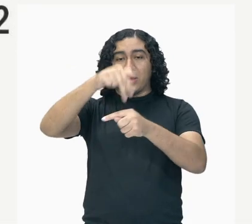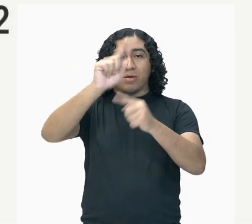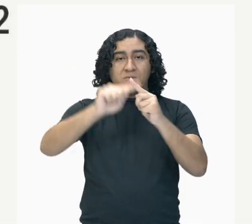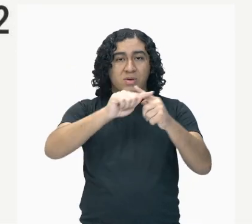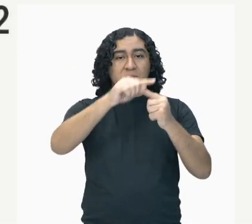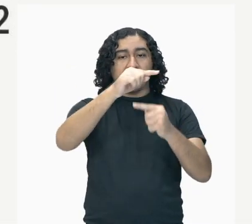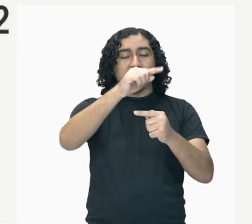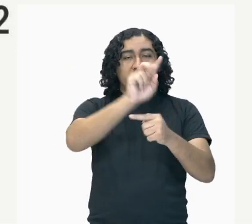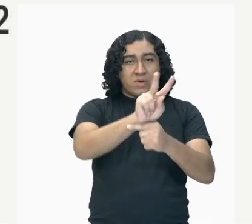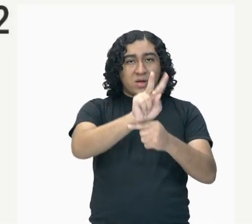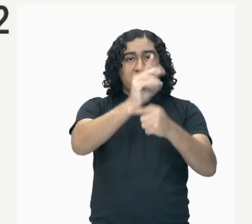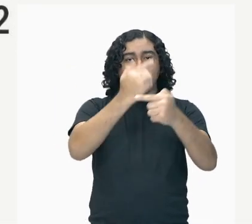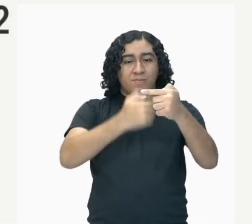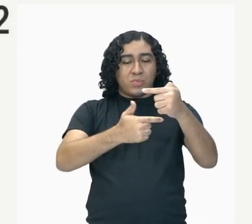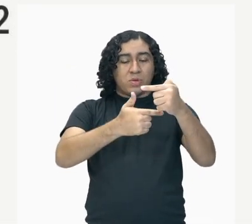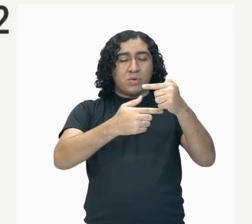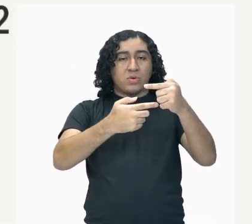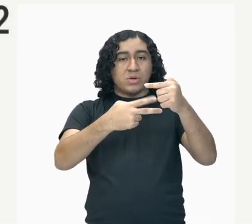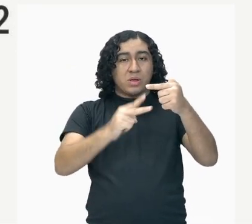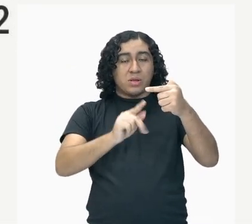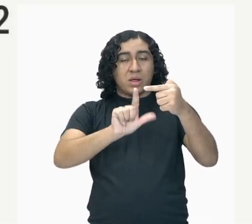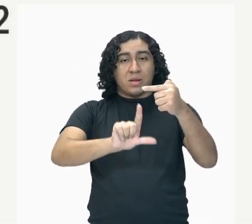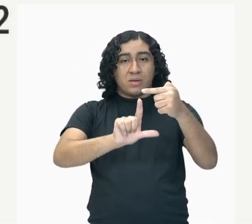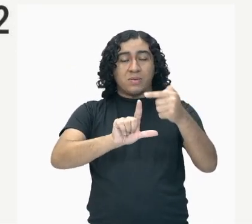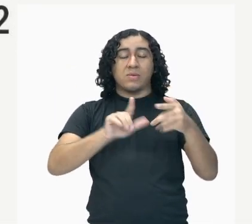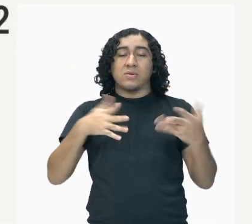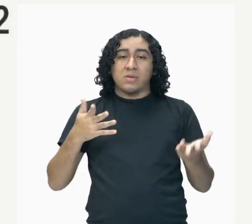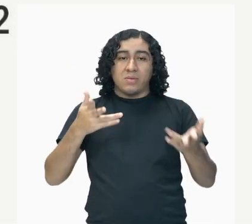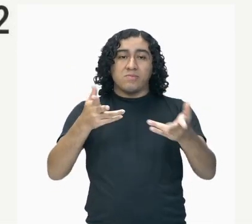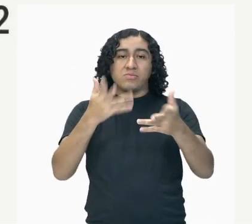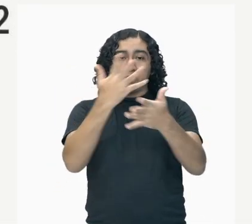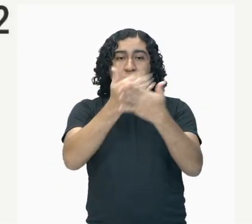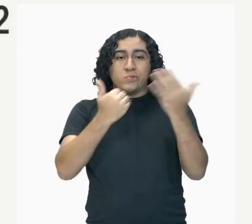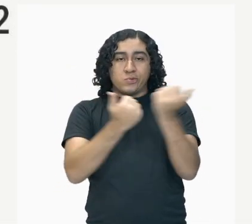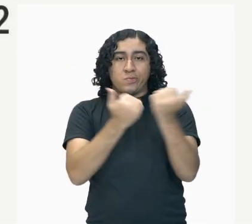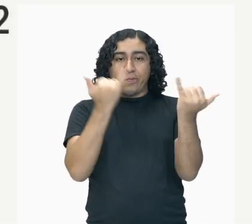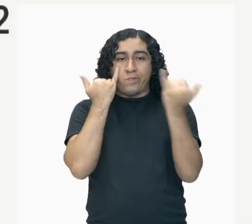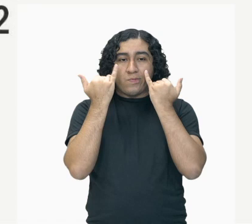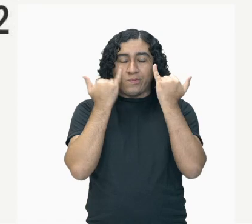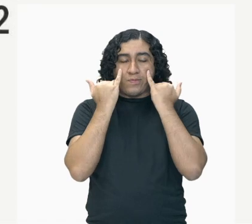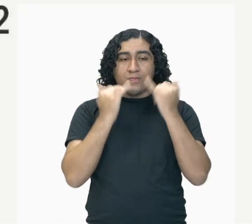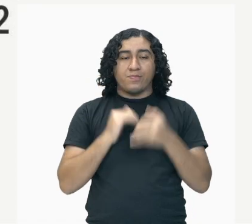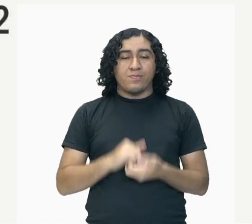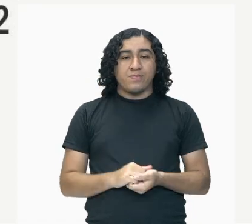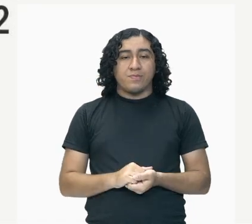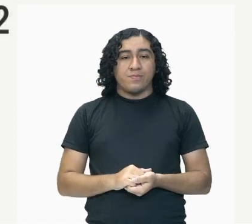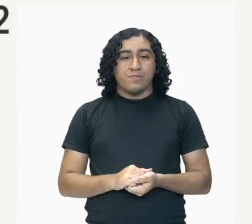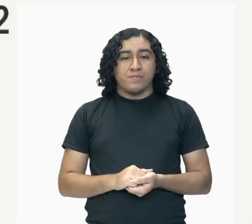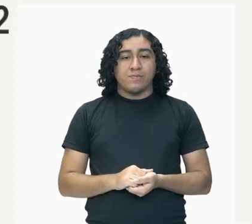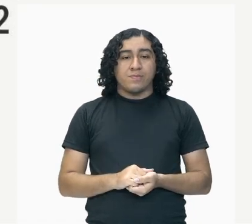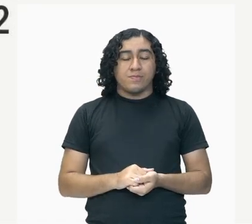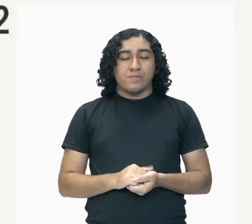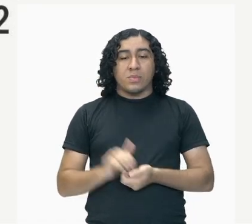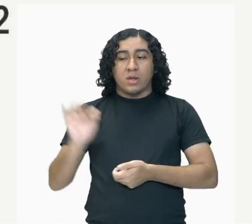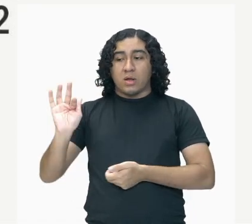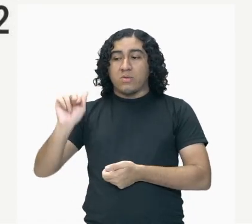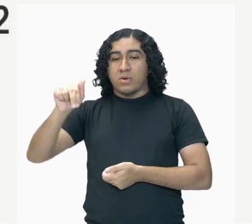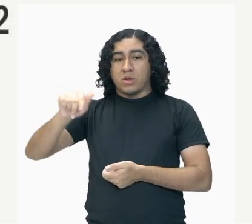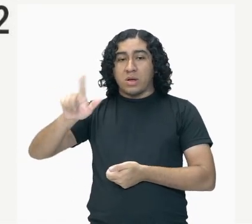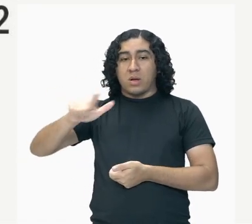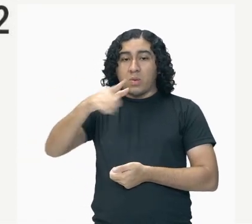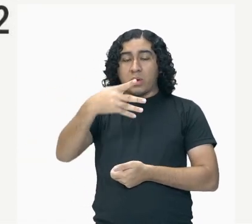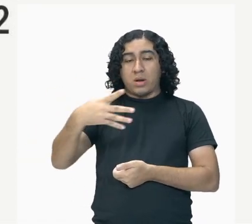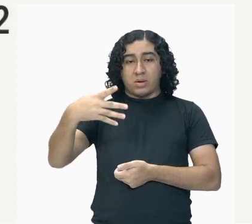2e eu substituo esses dados olha aqui o número de ventres é 4 tá